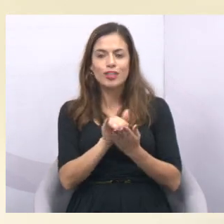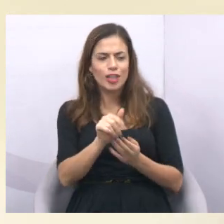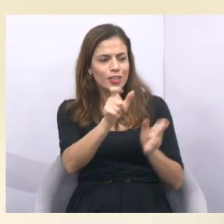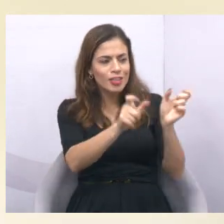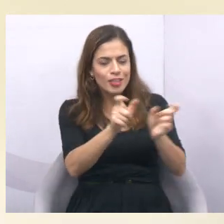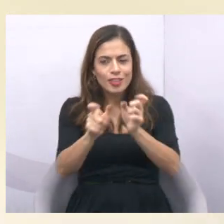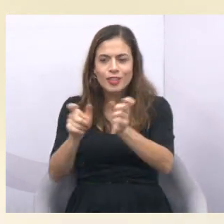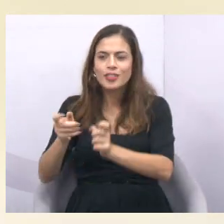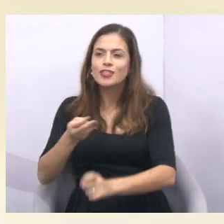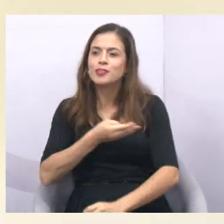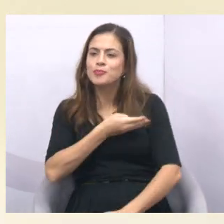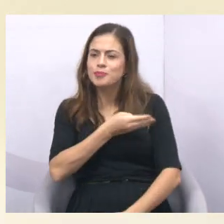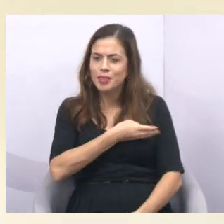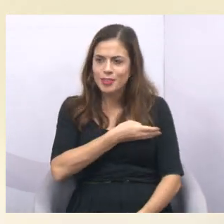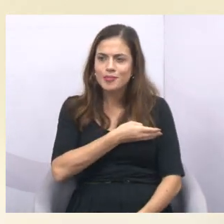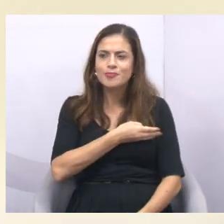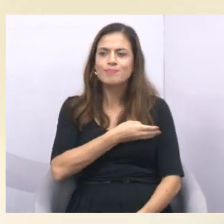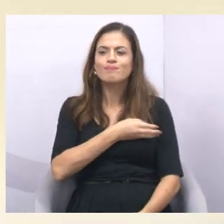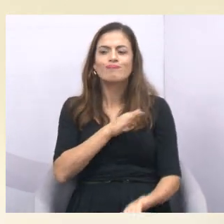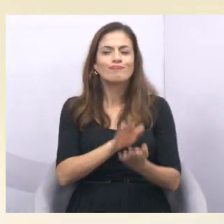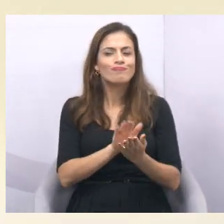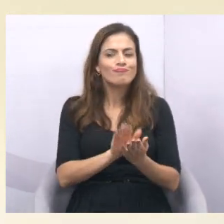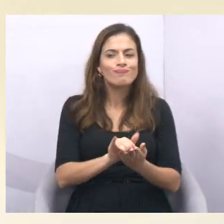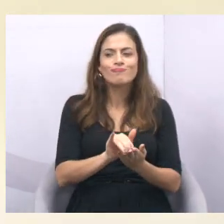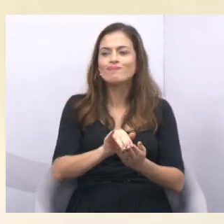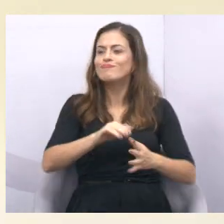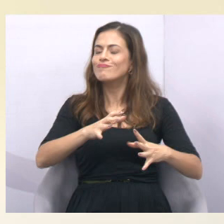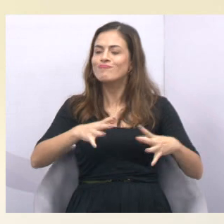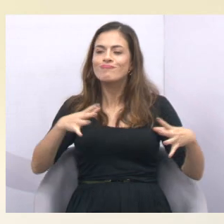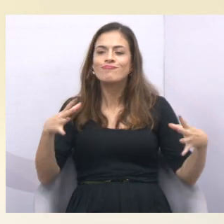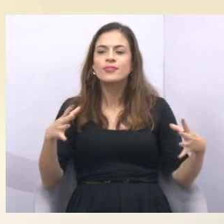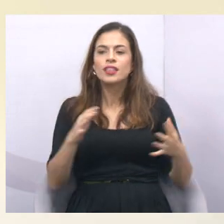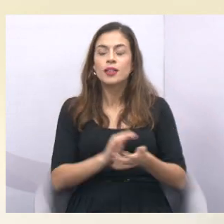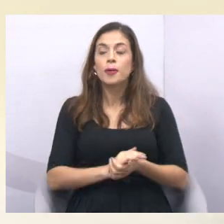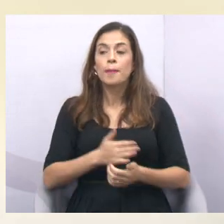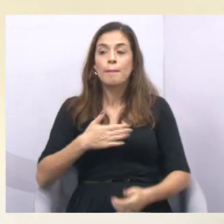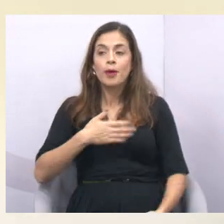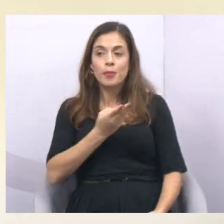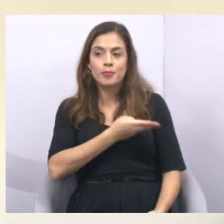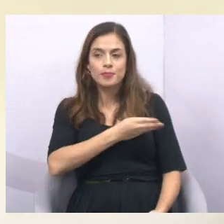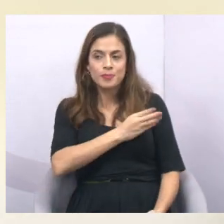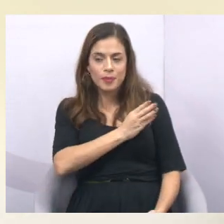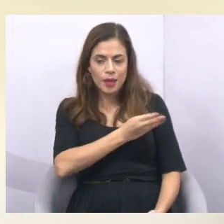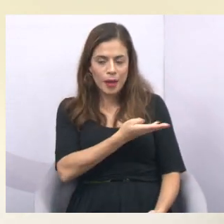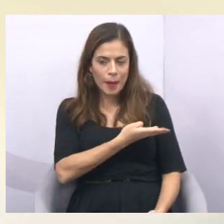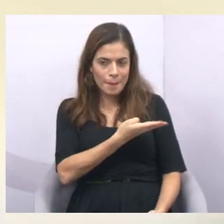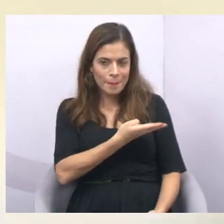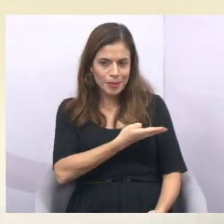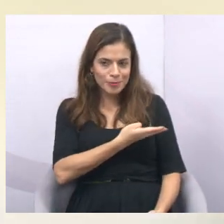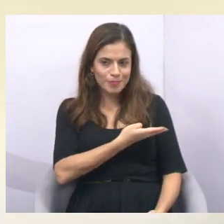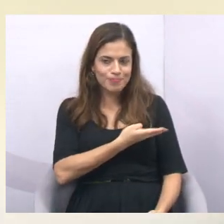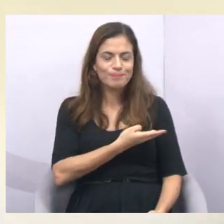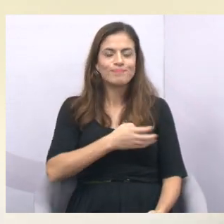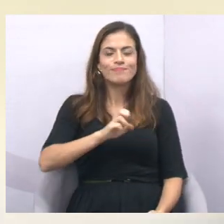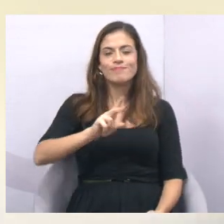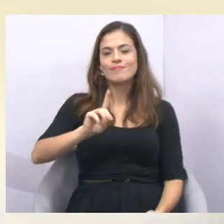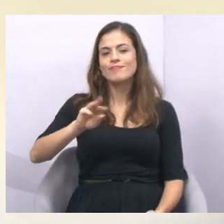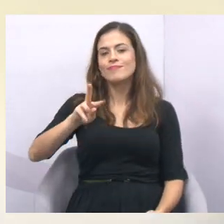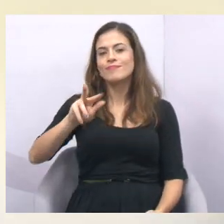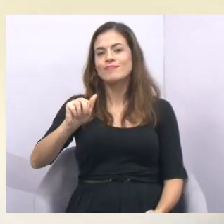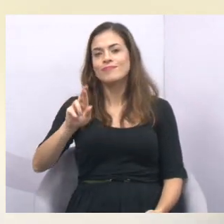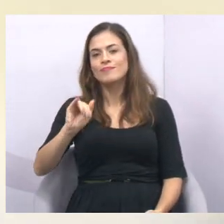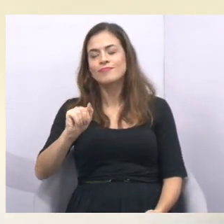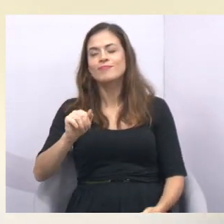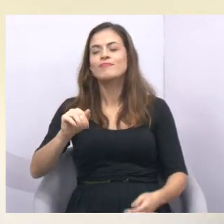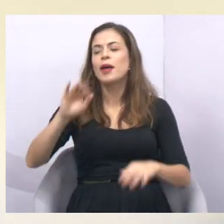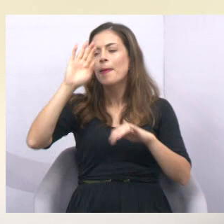de Jacareí, essa grande cidade. Ao meu amigo Edivar Simões, parabéns pela homenagem. E fui